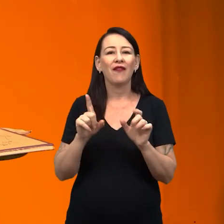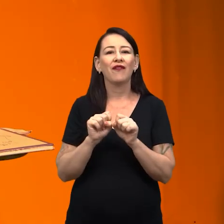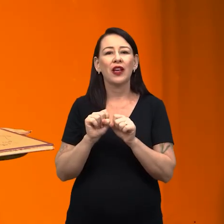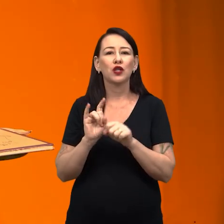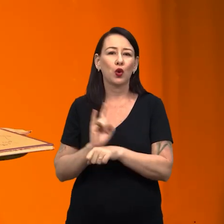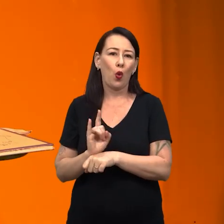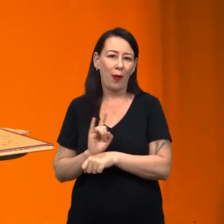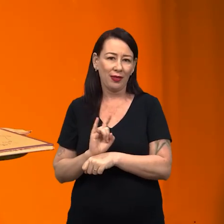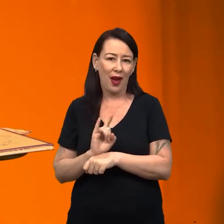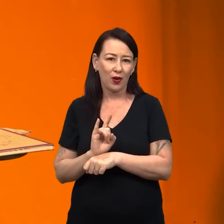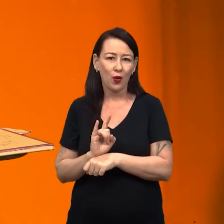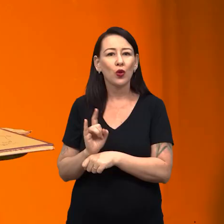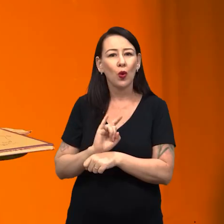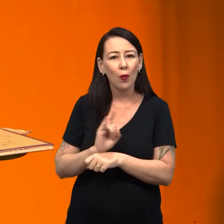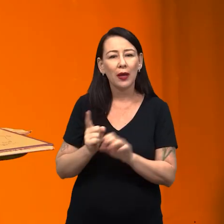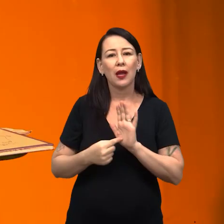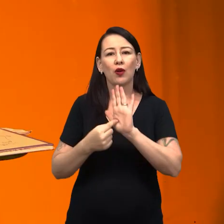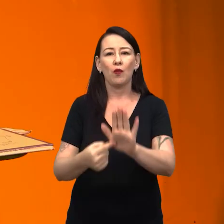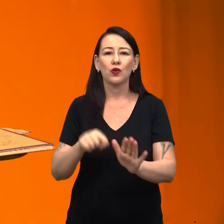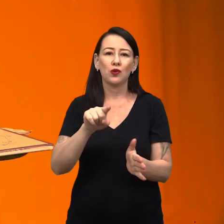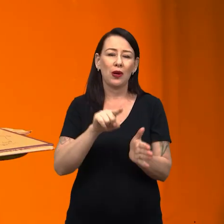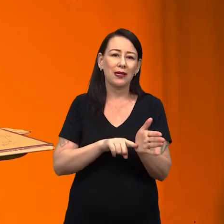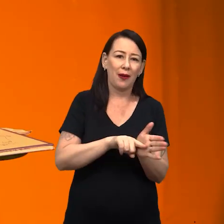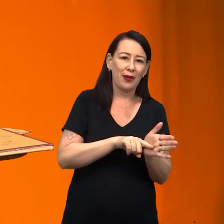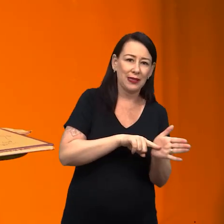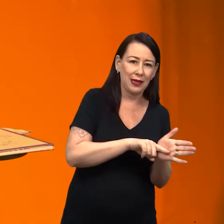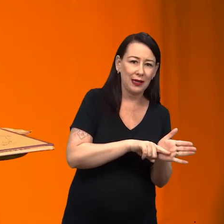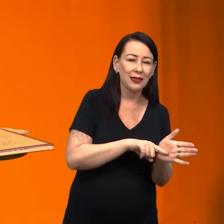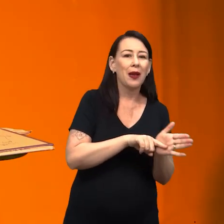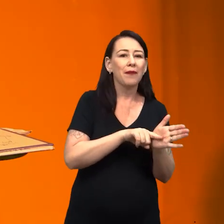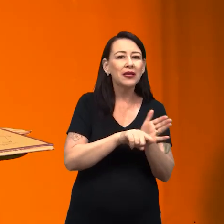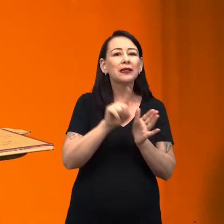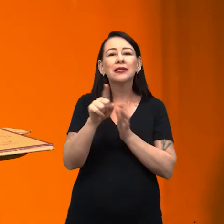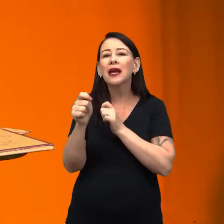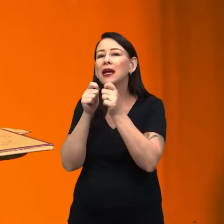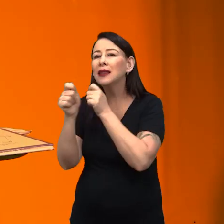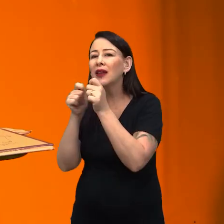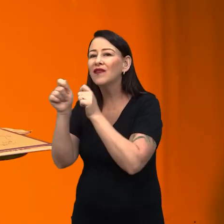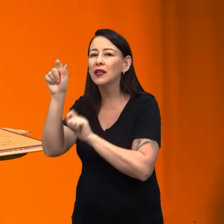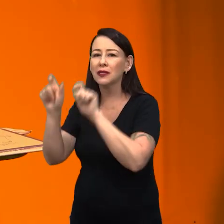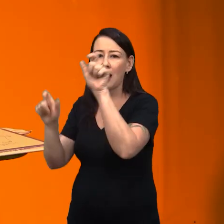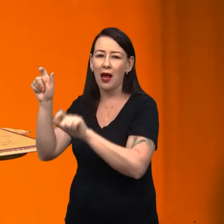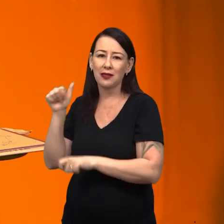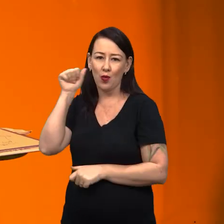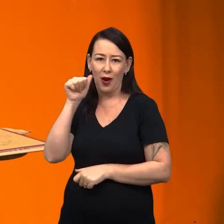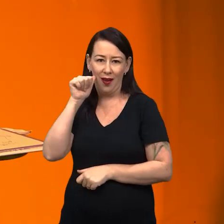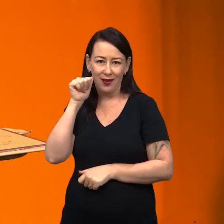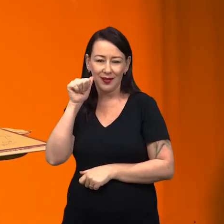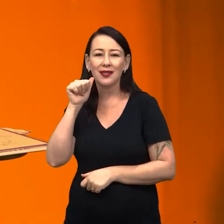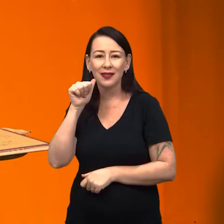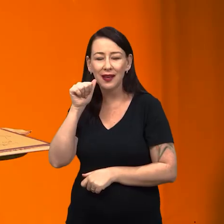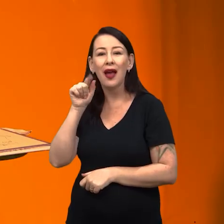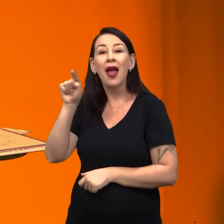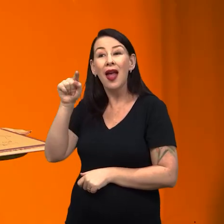contou sobre essa pesquisa, que entrevistou essas mulheres, e que registrou o repertório da infância